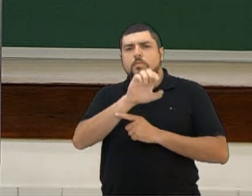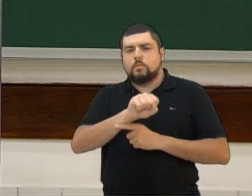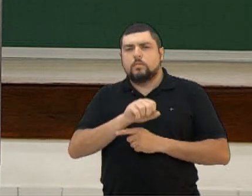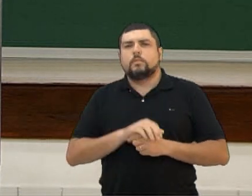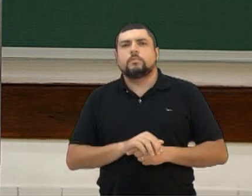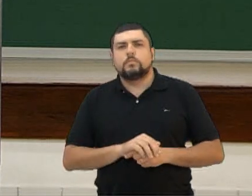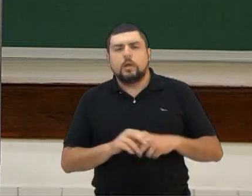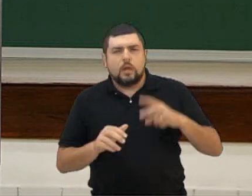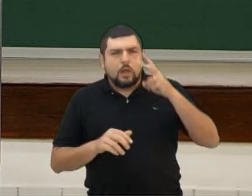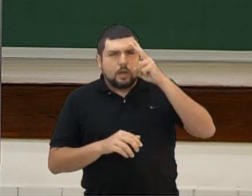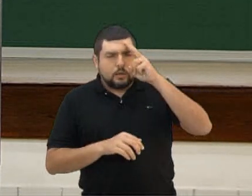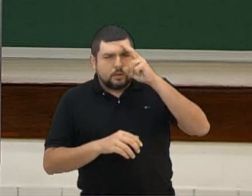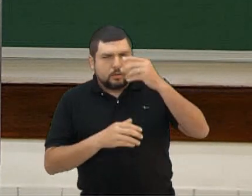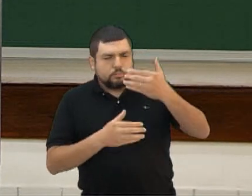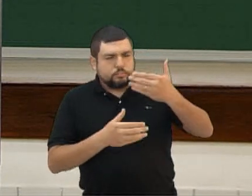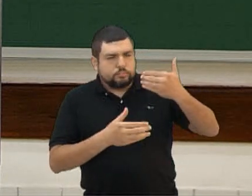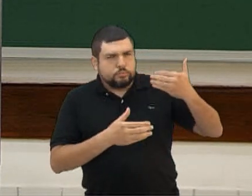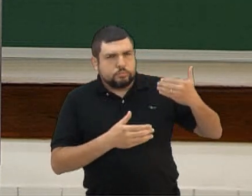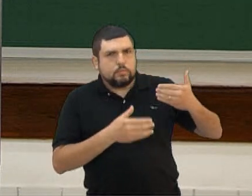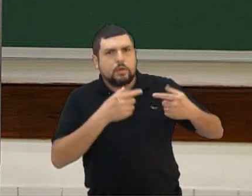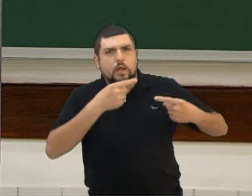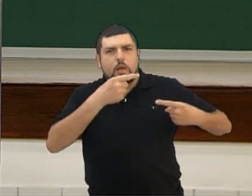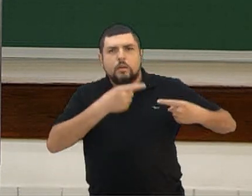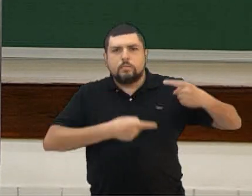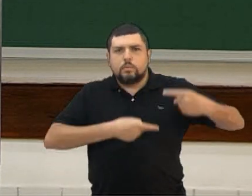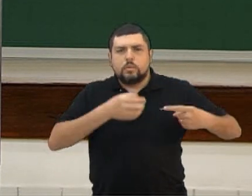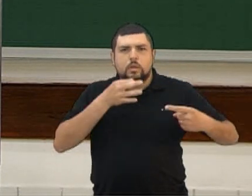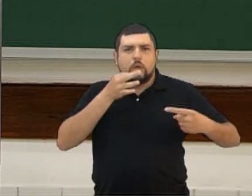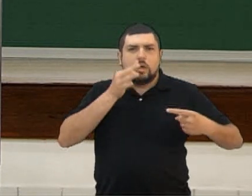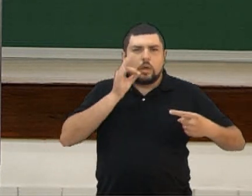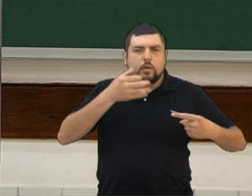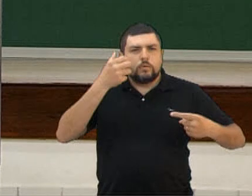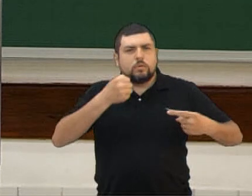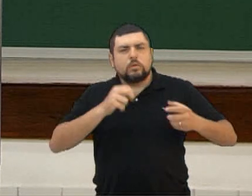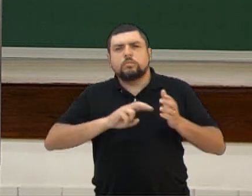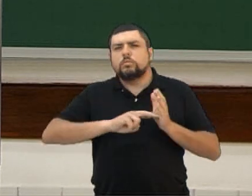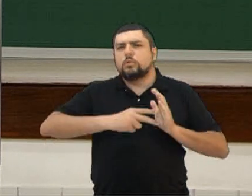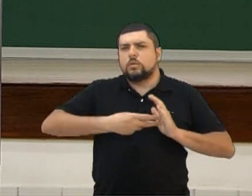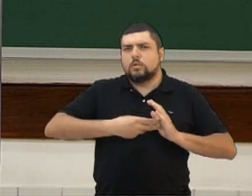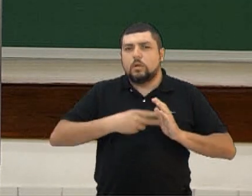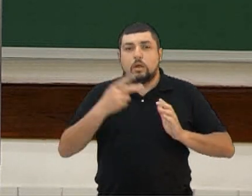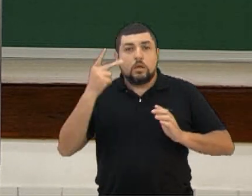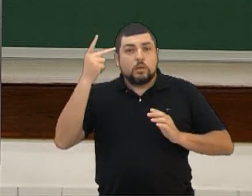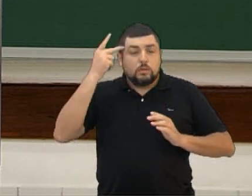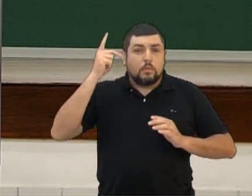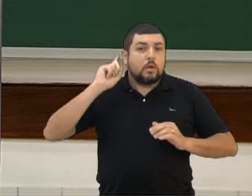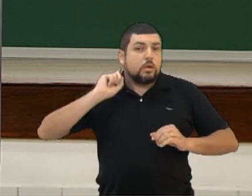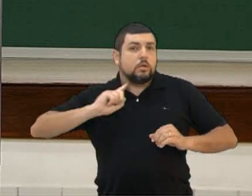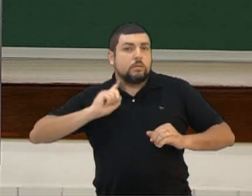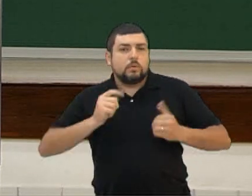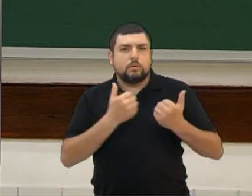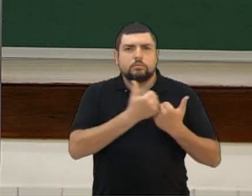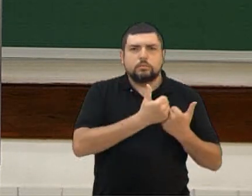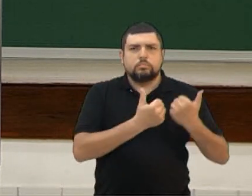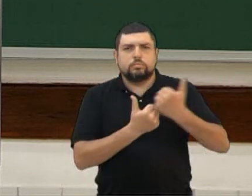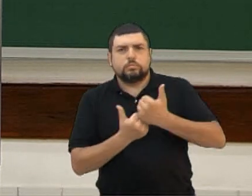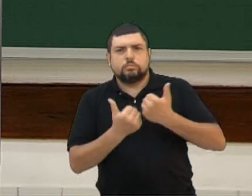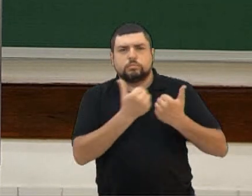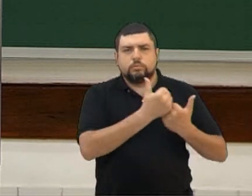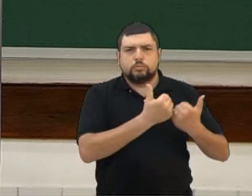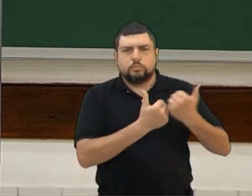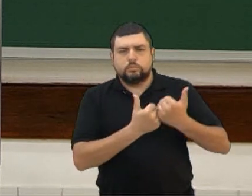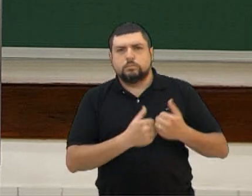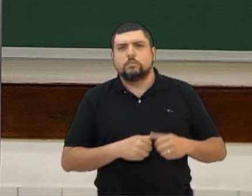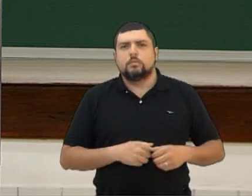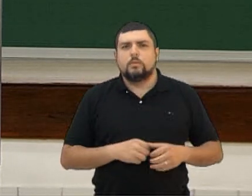café com leite na chamada República Velha, que alterava governantes de São Paulo e de Minas Gerais. A Aliança Liberal foi